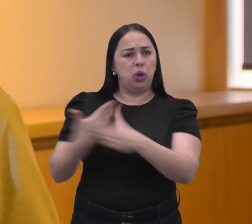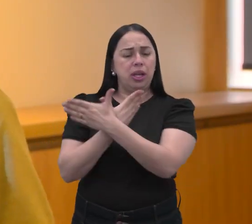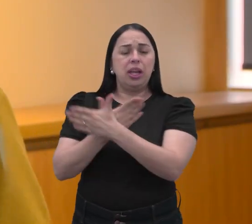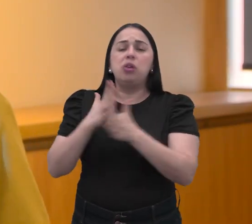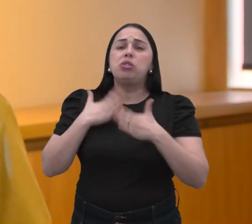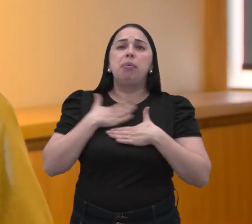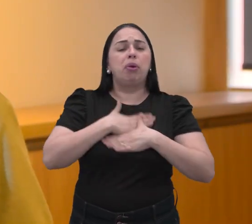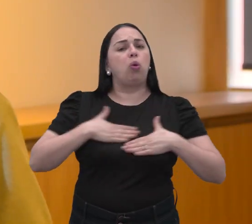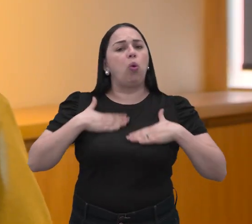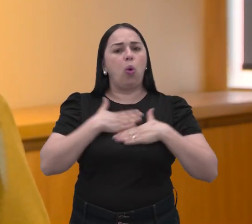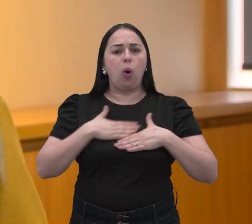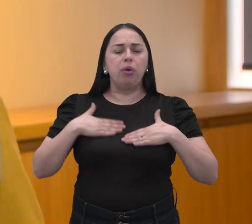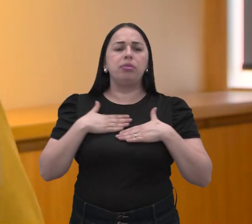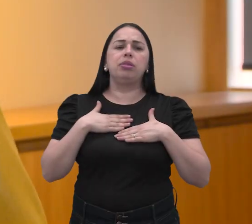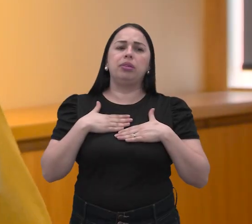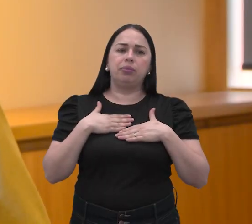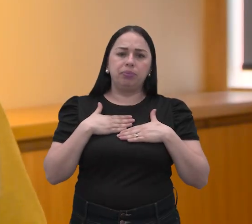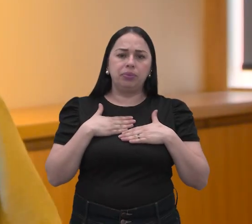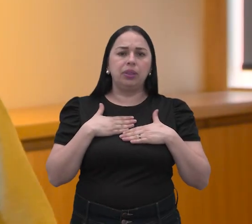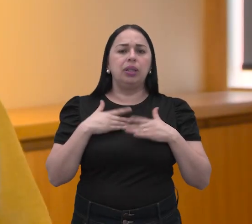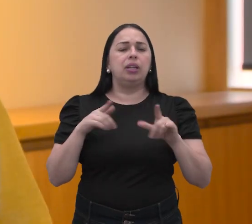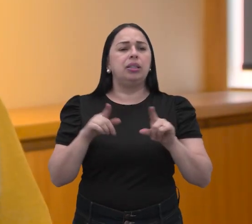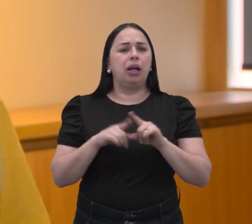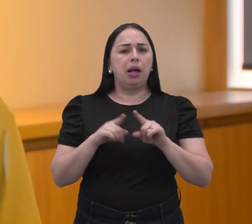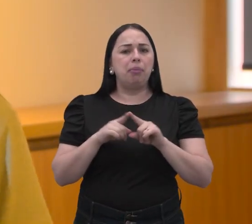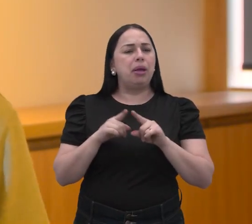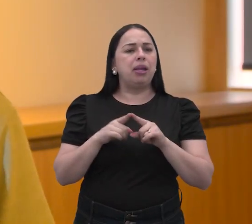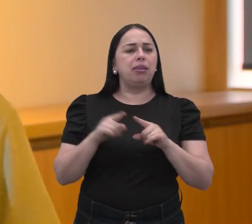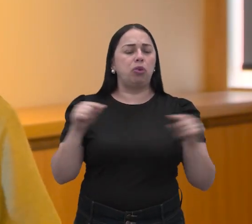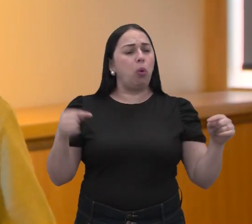eu gostava, sempre gostei, e até por isso também